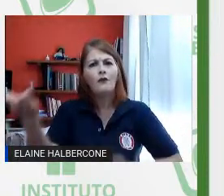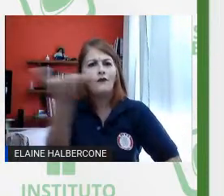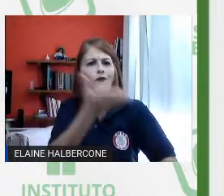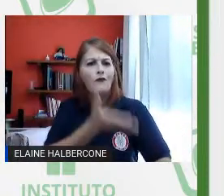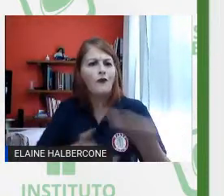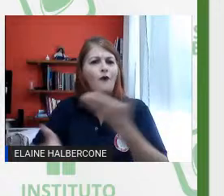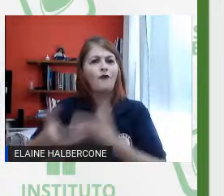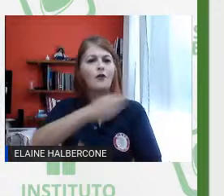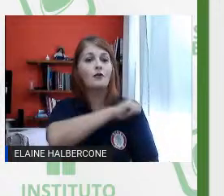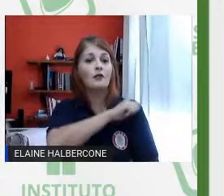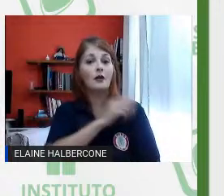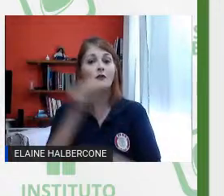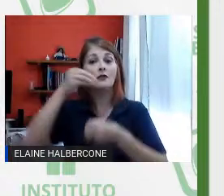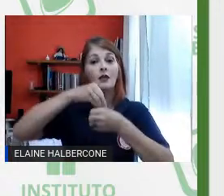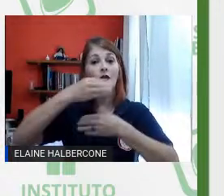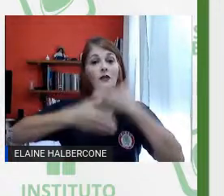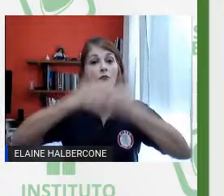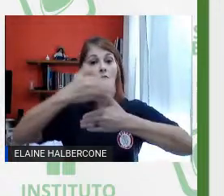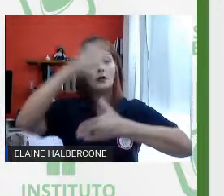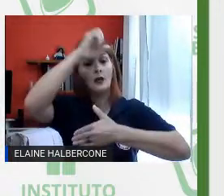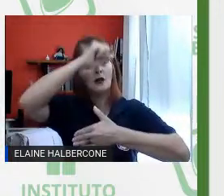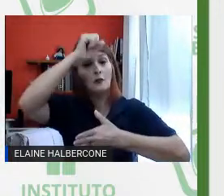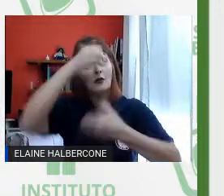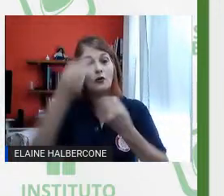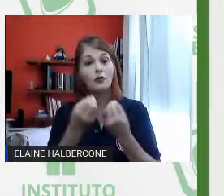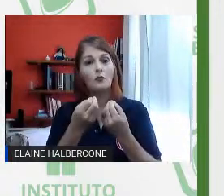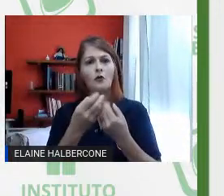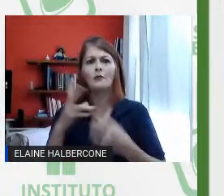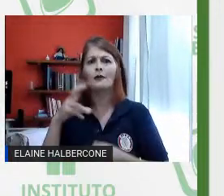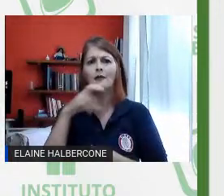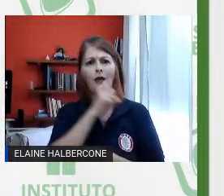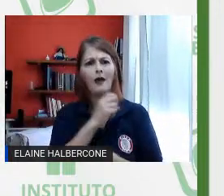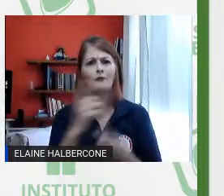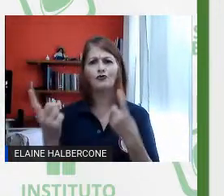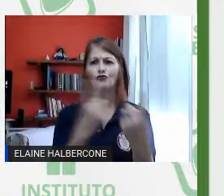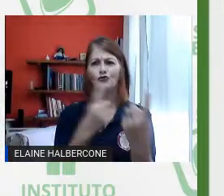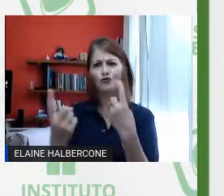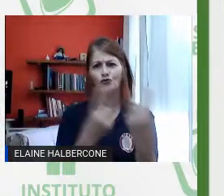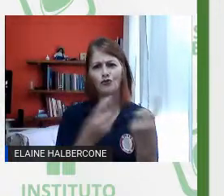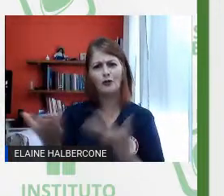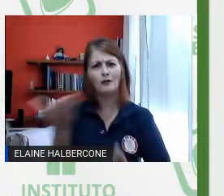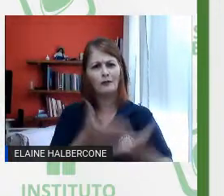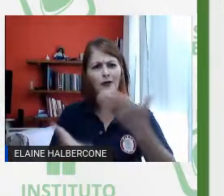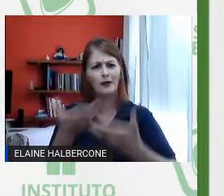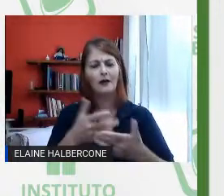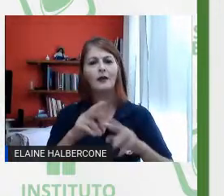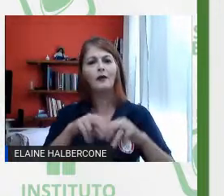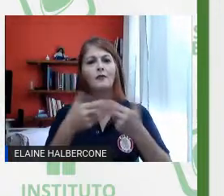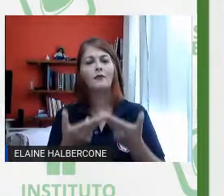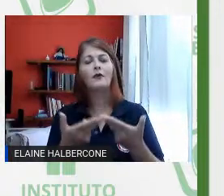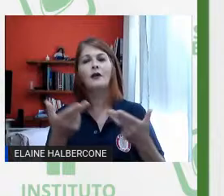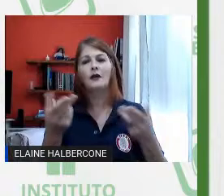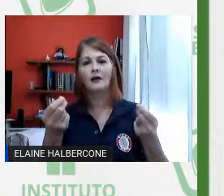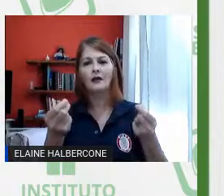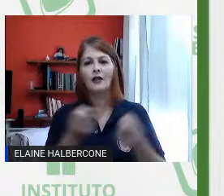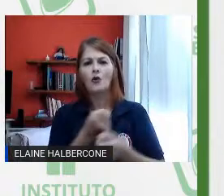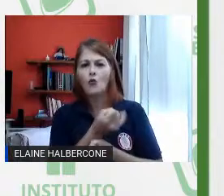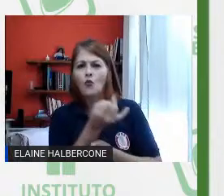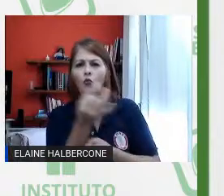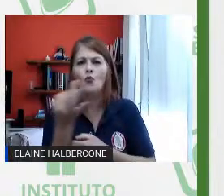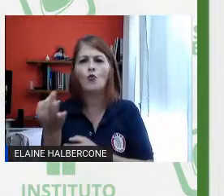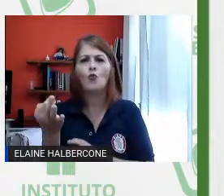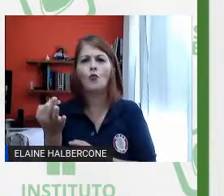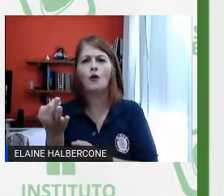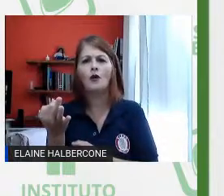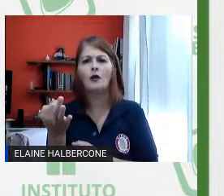desse processo de aprendizagem de forma mais dinâmica, através até da quantidade